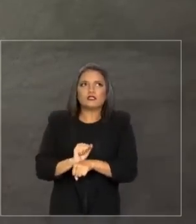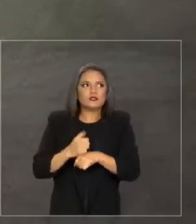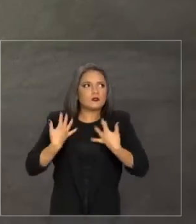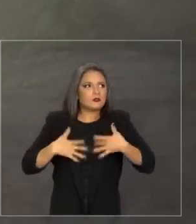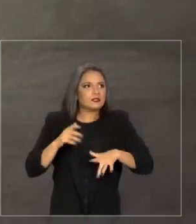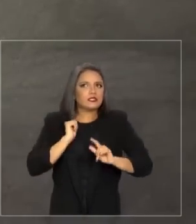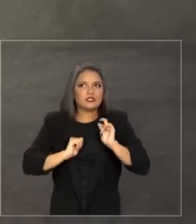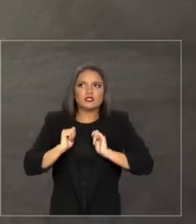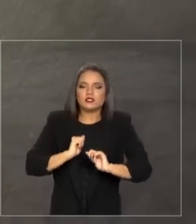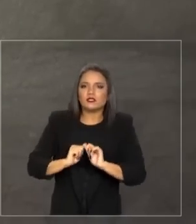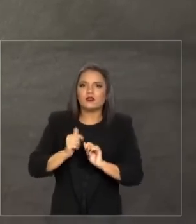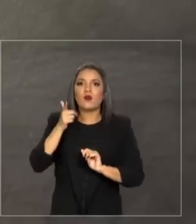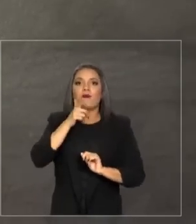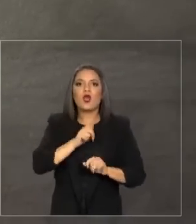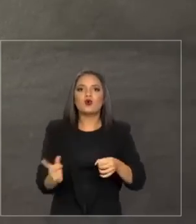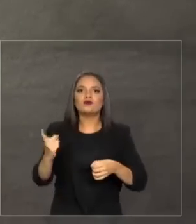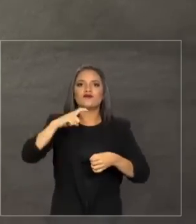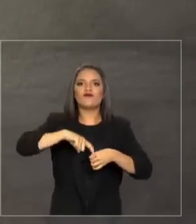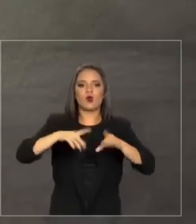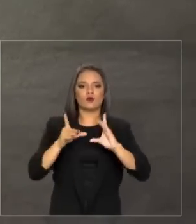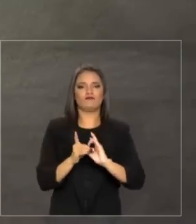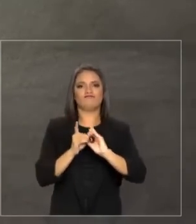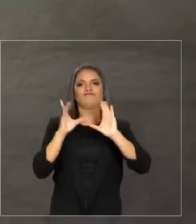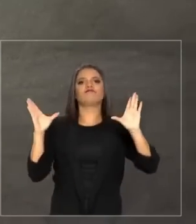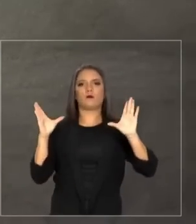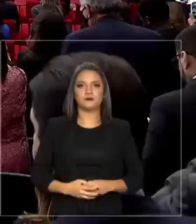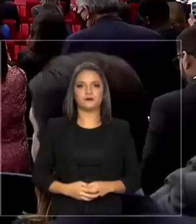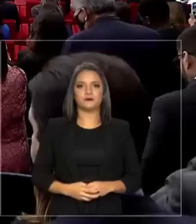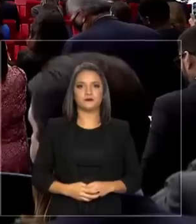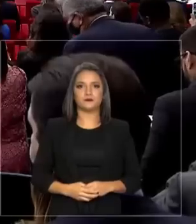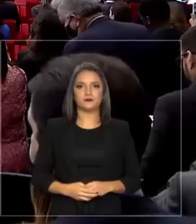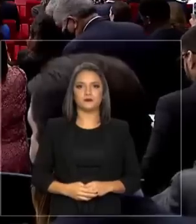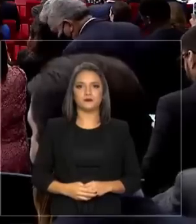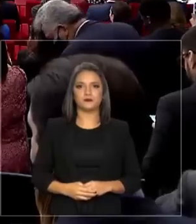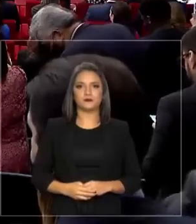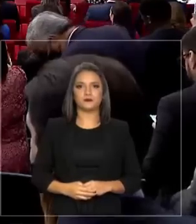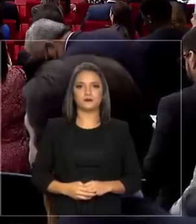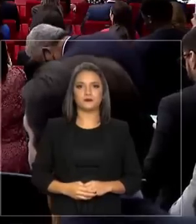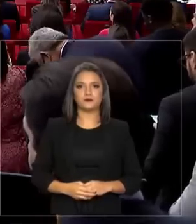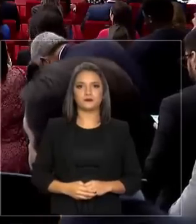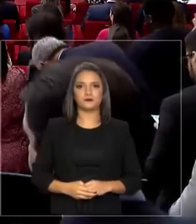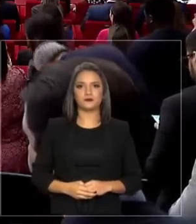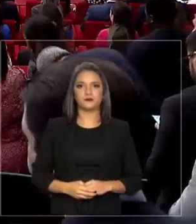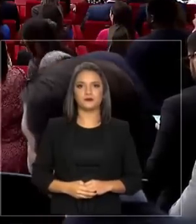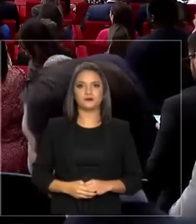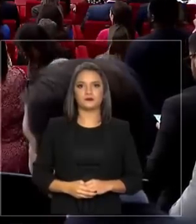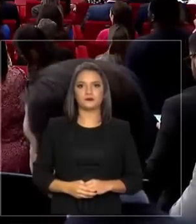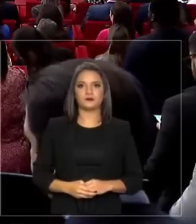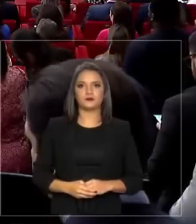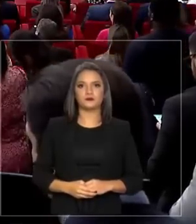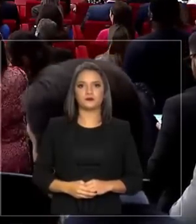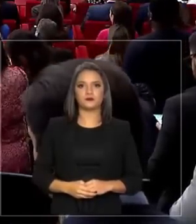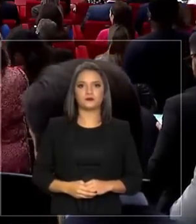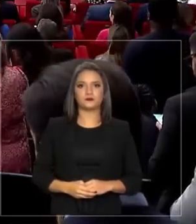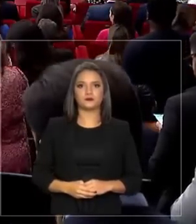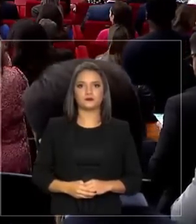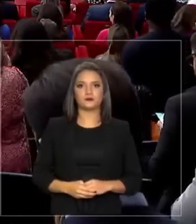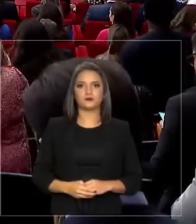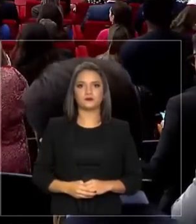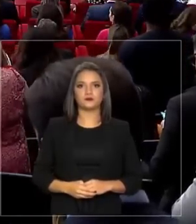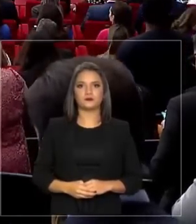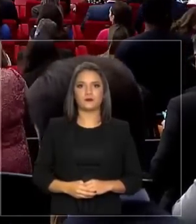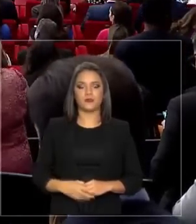gente pudesse reconquistar a democracia nesse país em seu discurso o presidente do Tribunal Superior Eleitoral